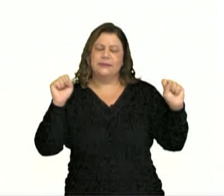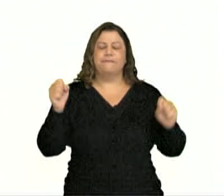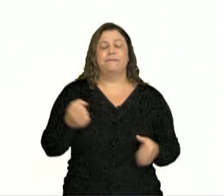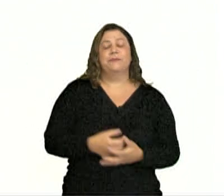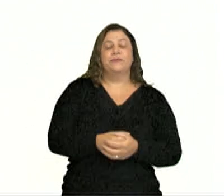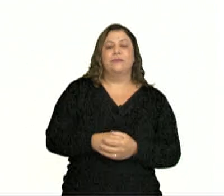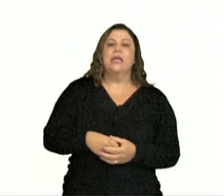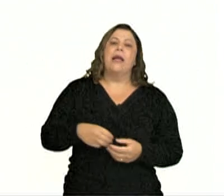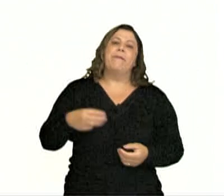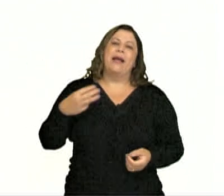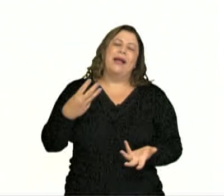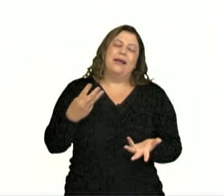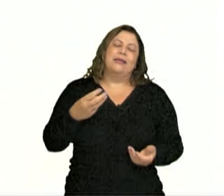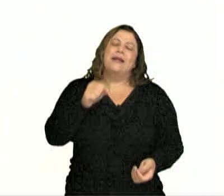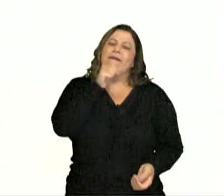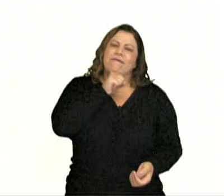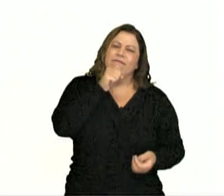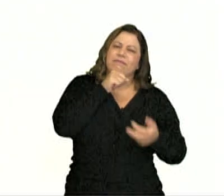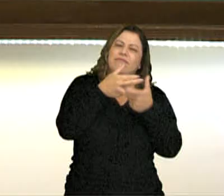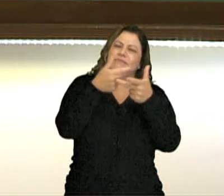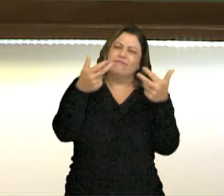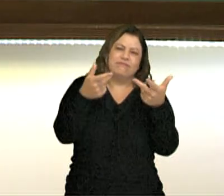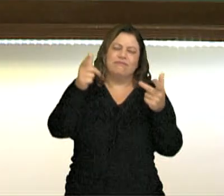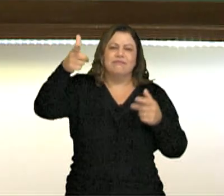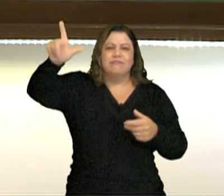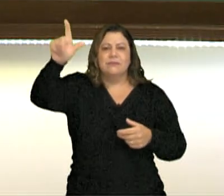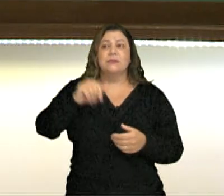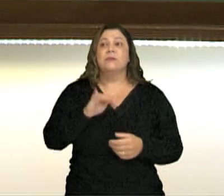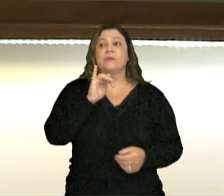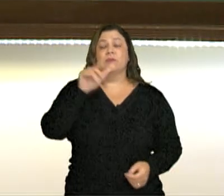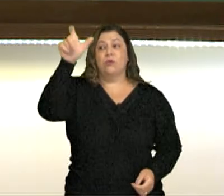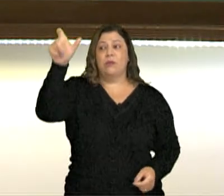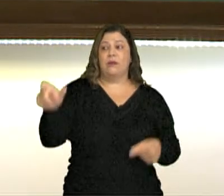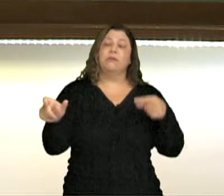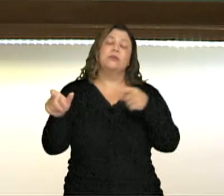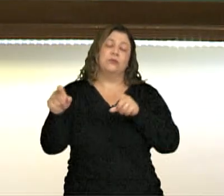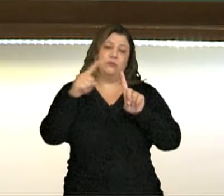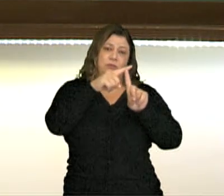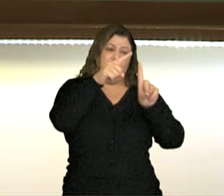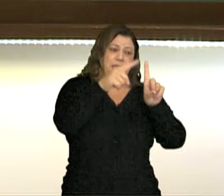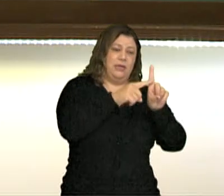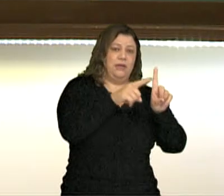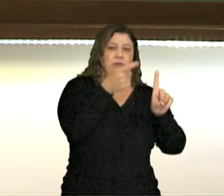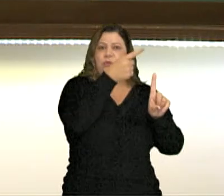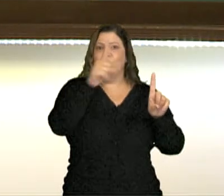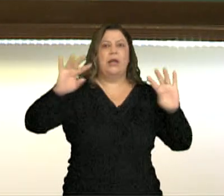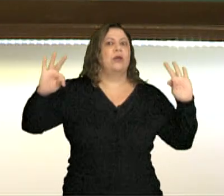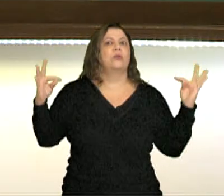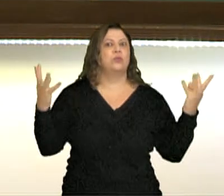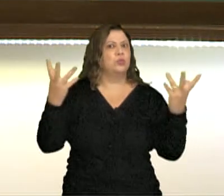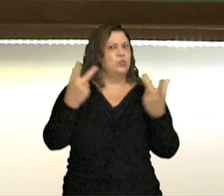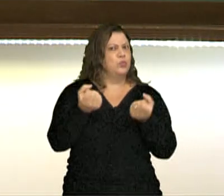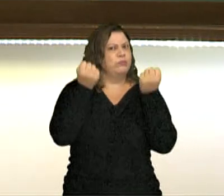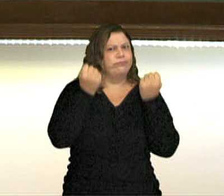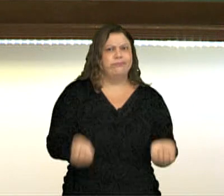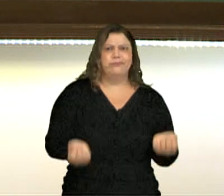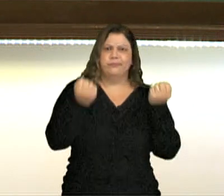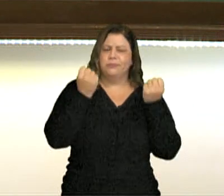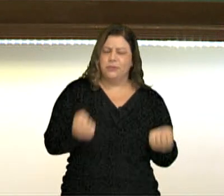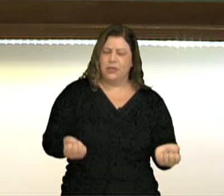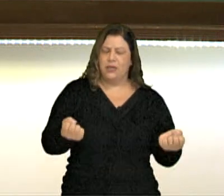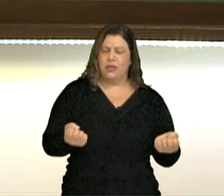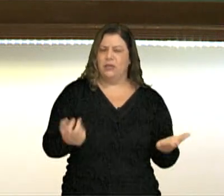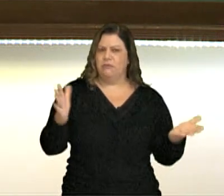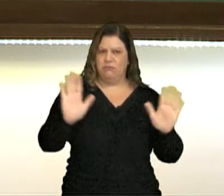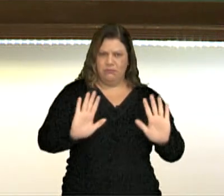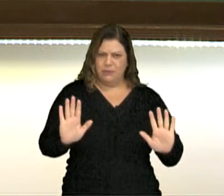idade, entre outras. Uma pessoa que está grávida, por exemplo, não são todos os exercícios com a mesma intensidade que ela